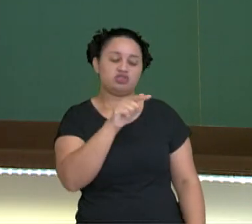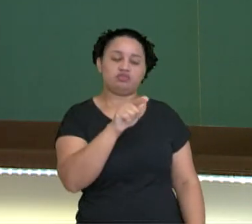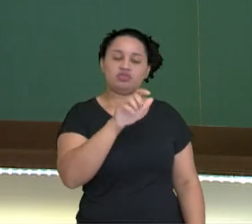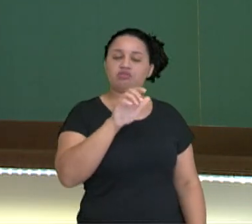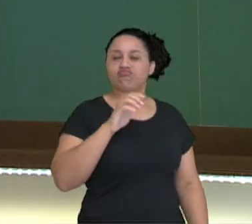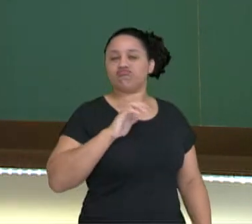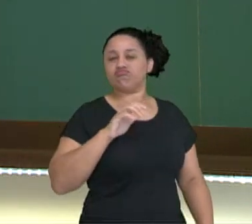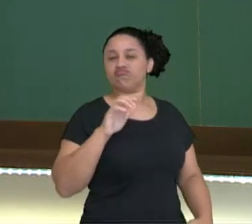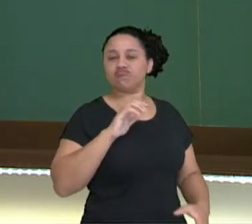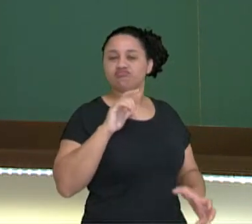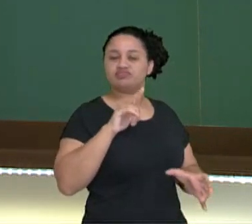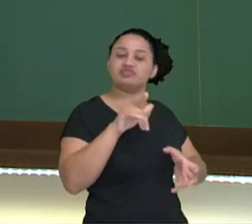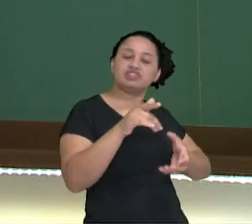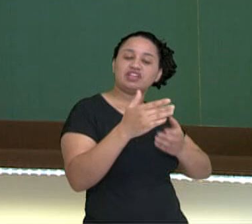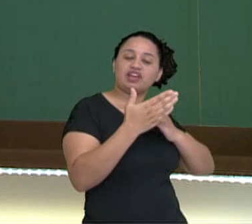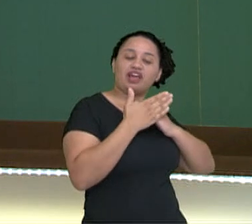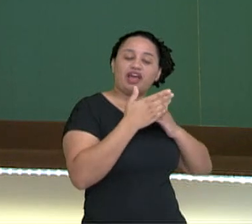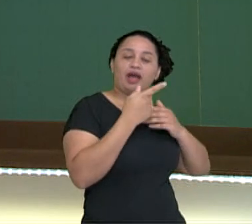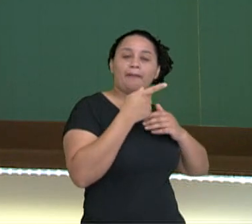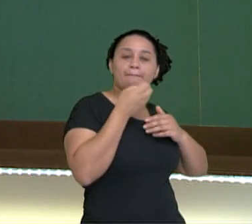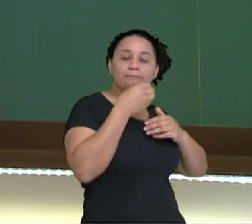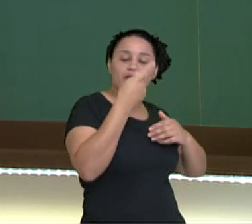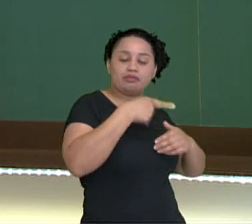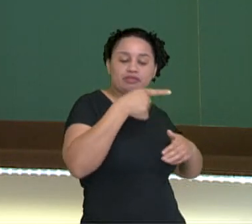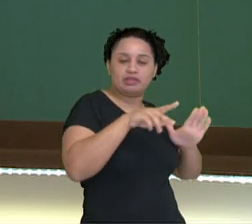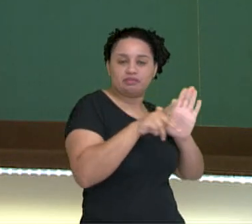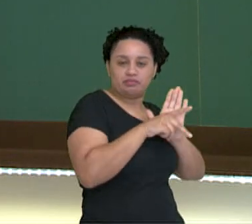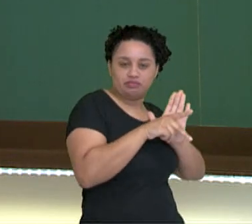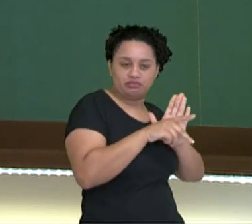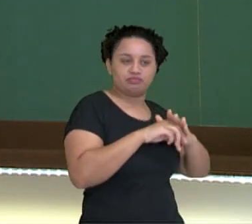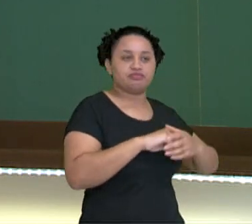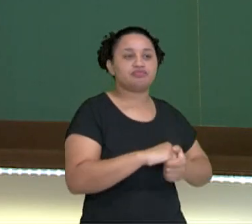e que beneficiavam a si, né, todos os poderes. A Câmara